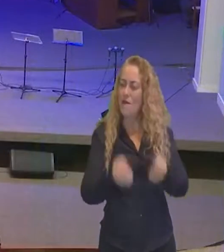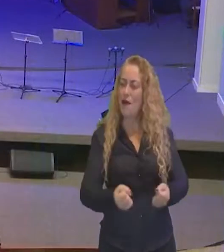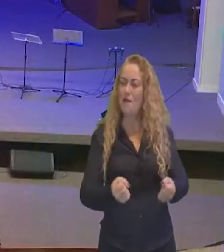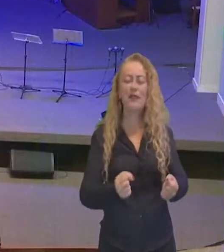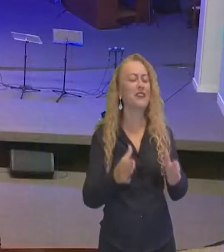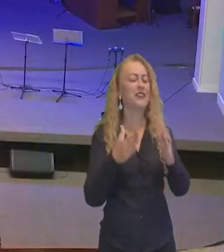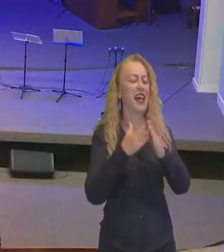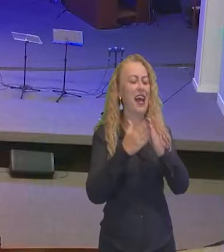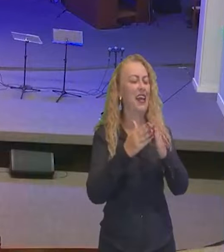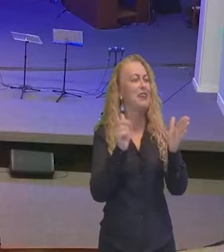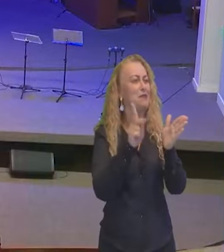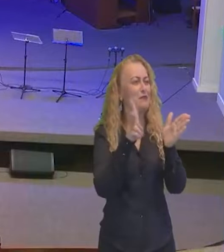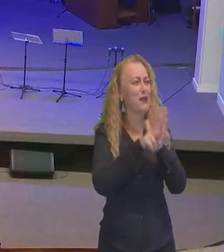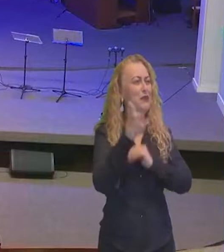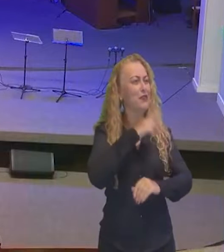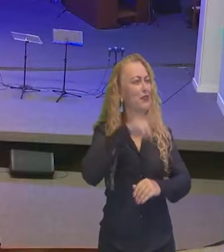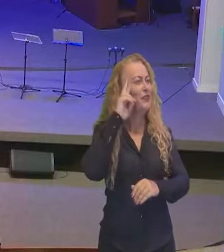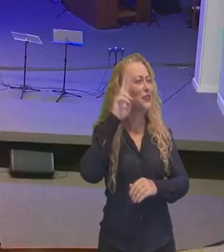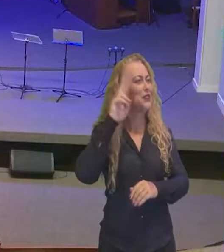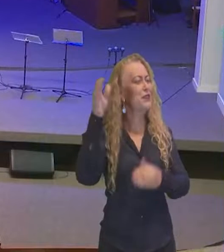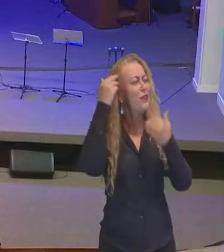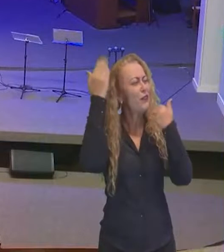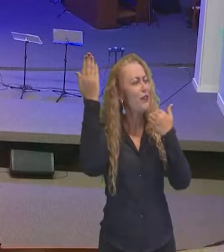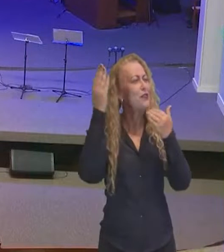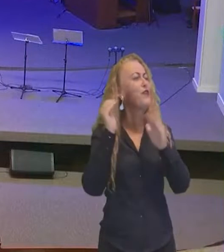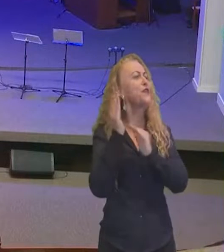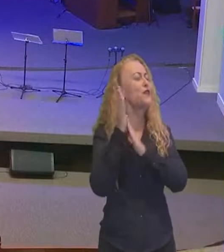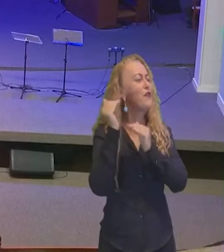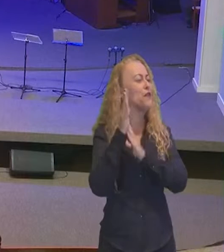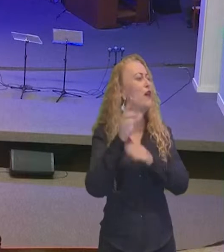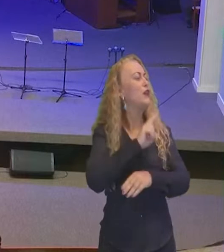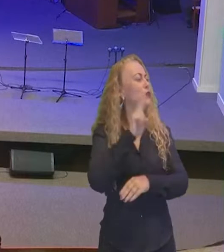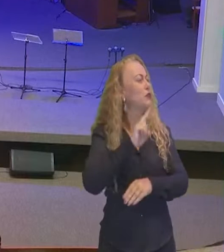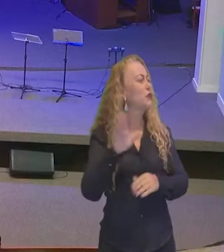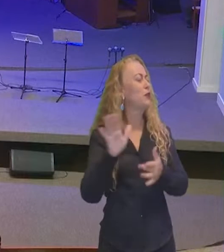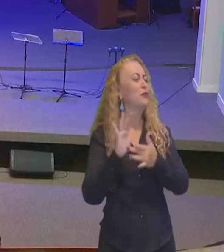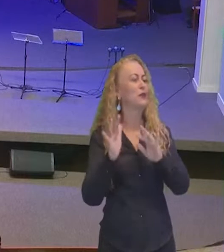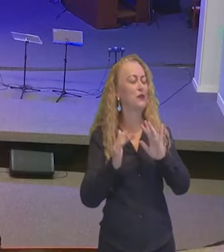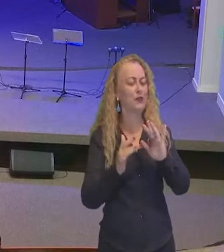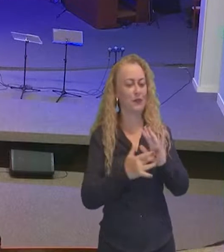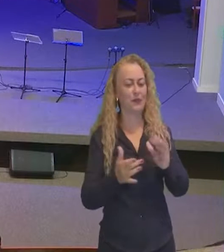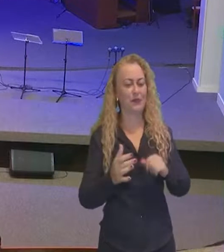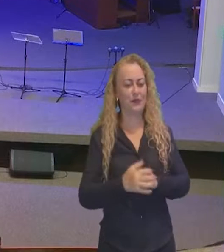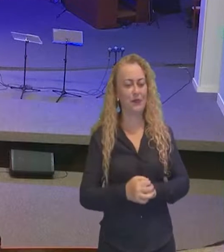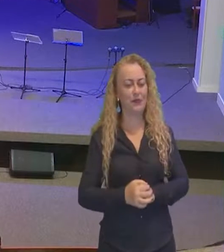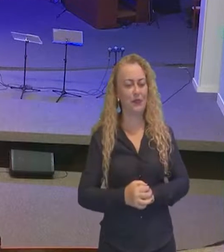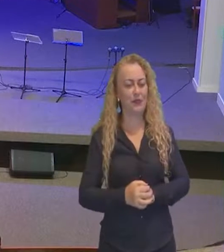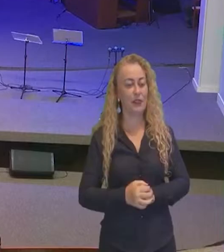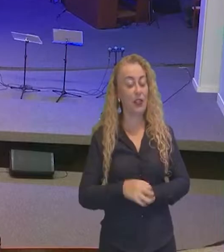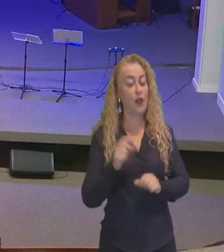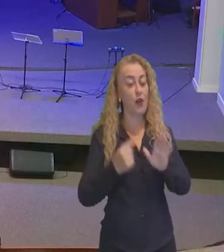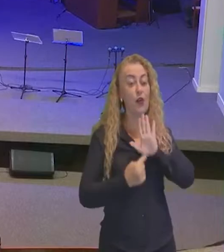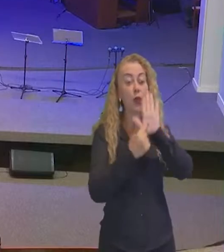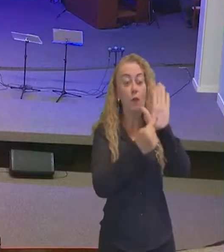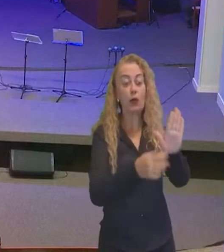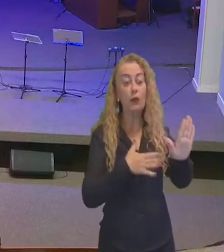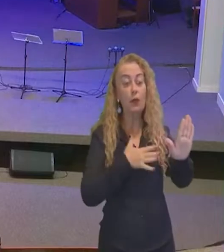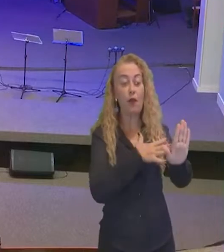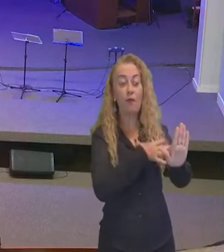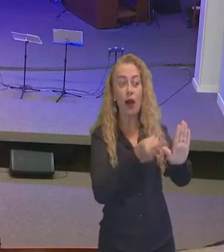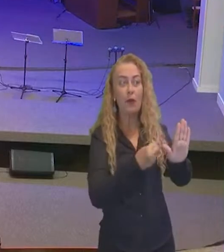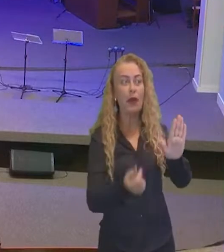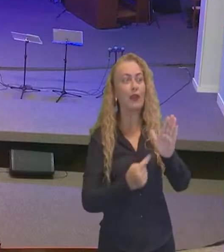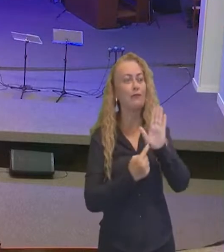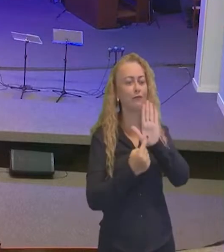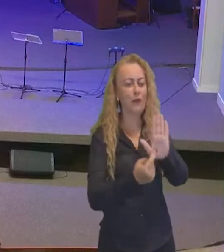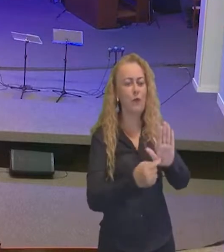É isso aí, louvado e bendito seja o nome do Senhor. Antes de começar a mensagem, eu quero mostrar a minha família para os irmãos. Dá